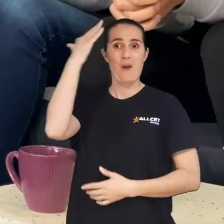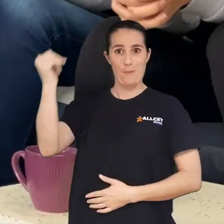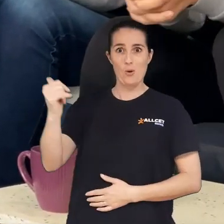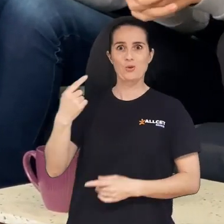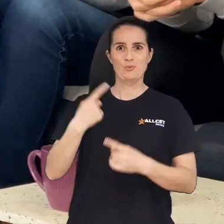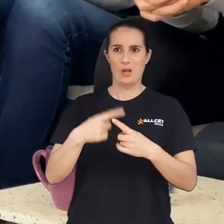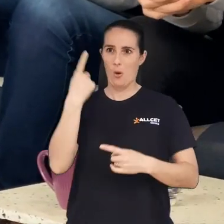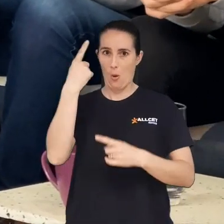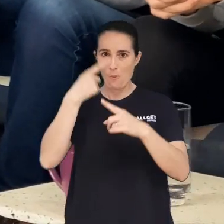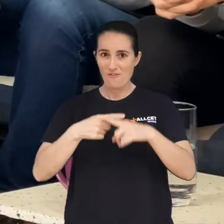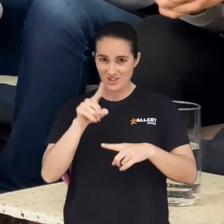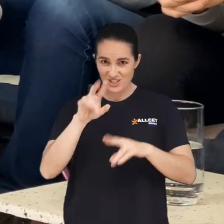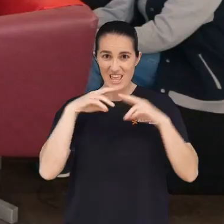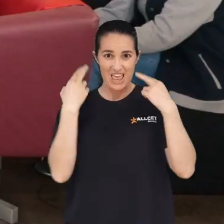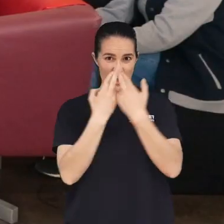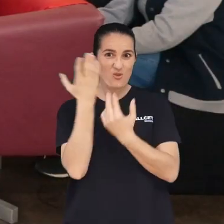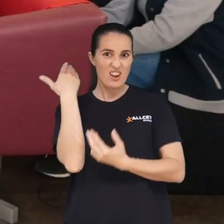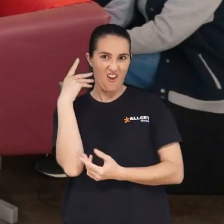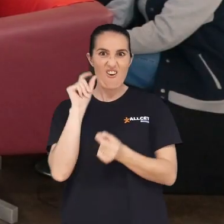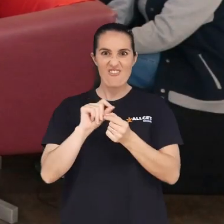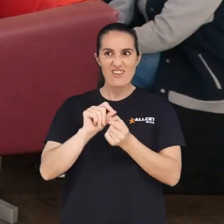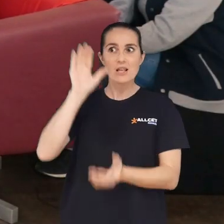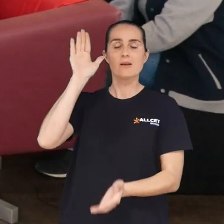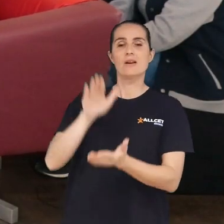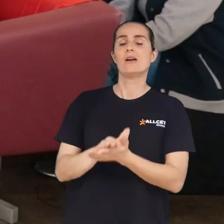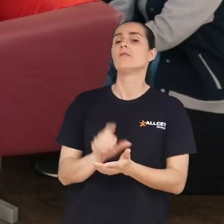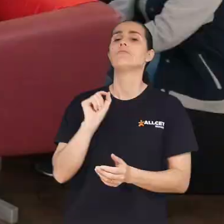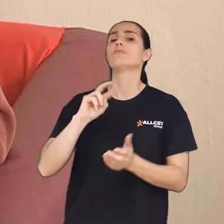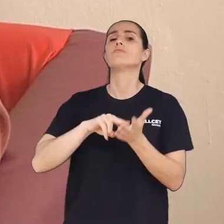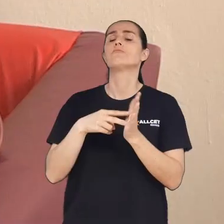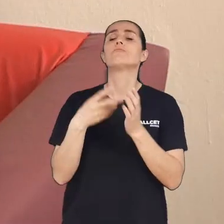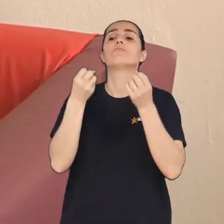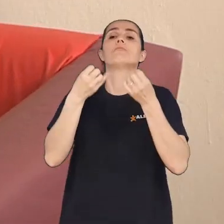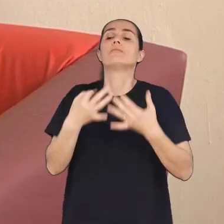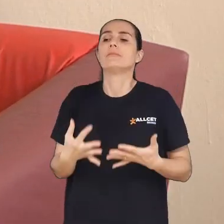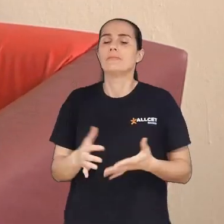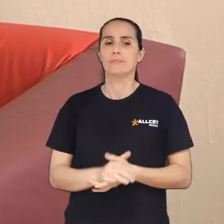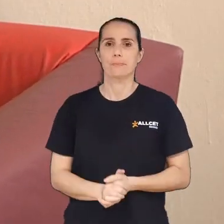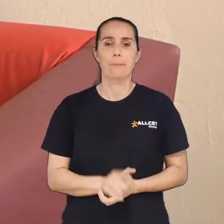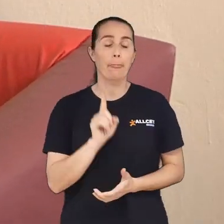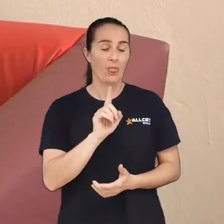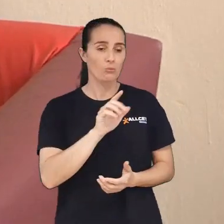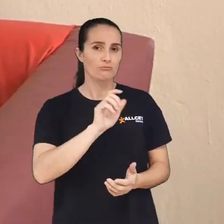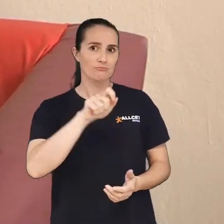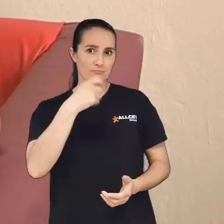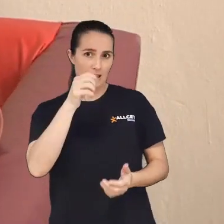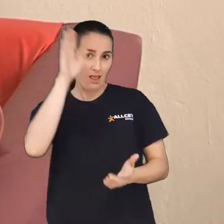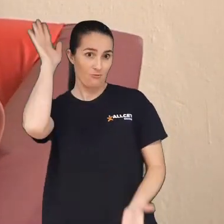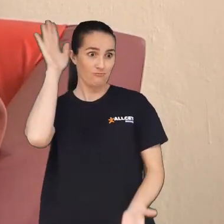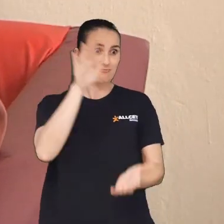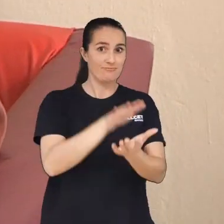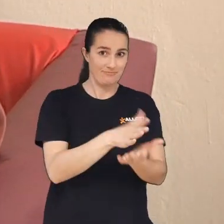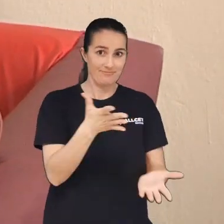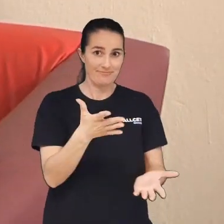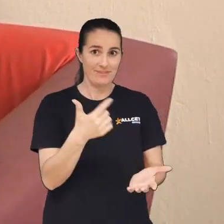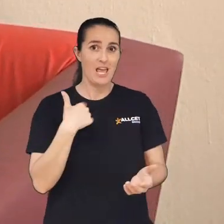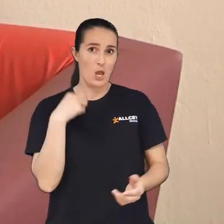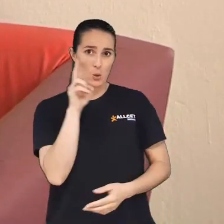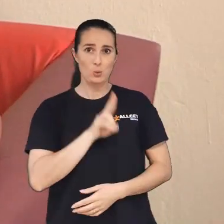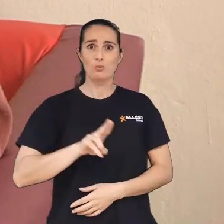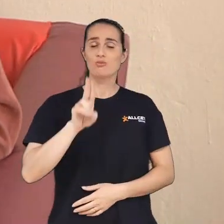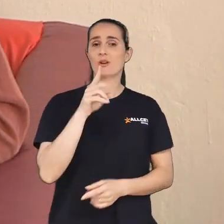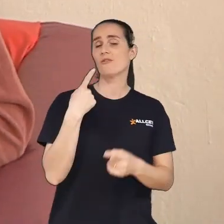famoso depois de uma sessão na Câmara de Vereadores de Jaraguá do Sul. Esse gesto eu utilizei para chamar